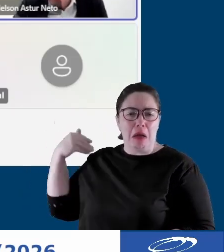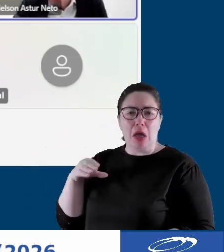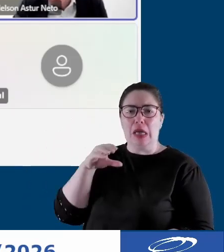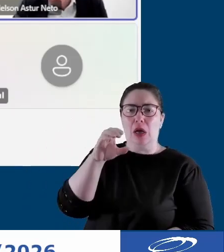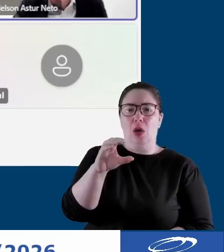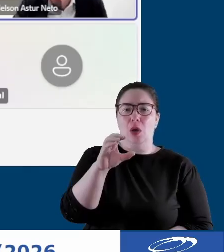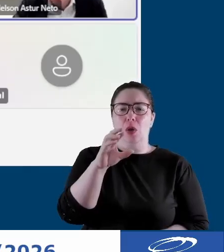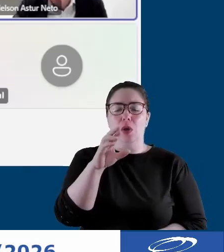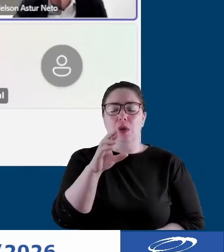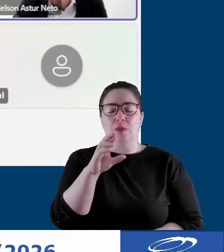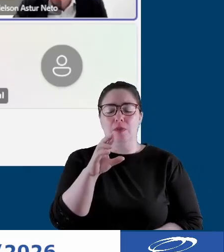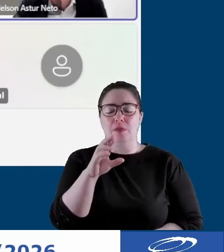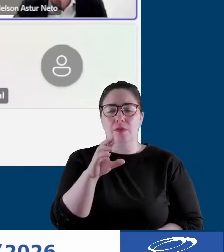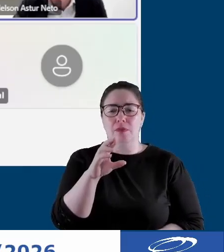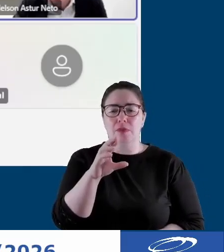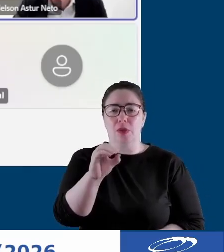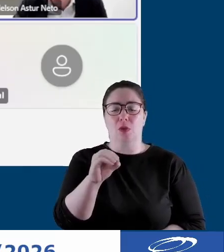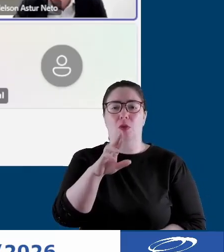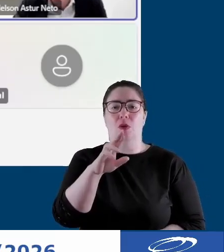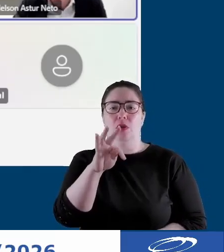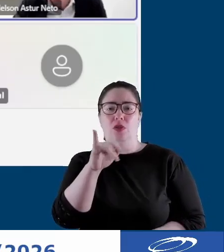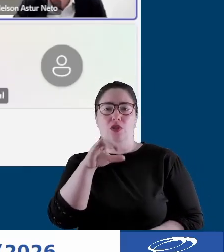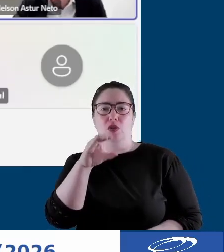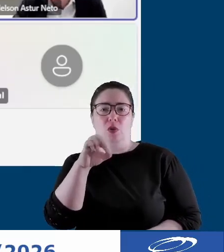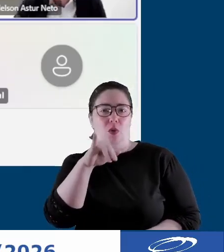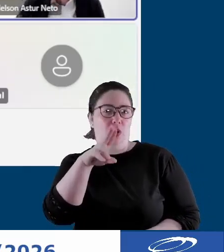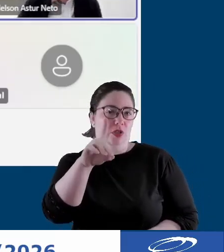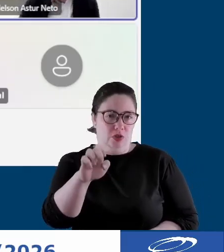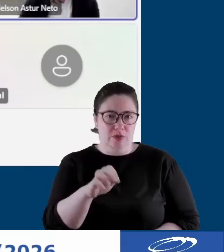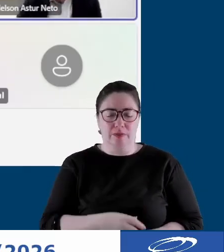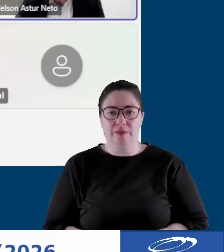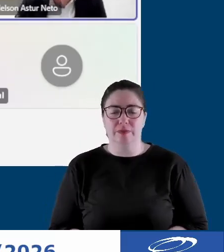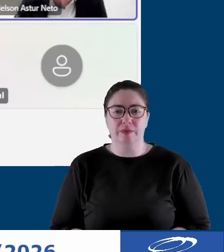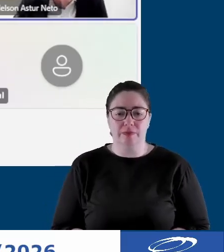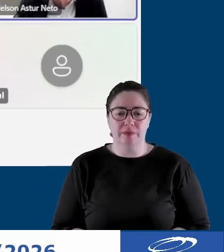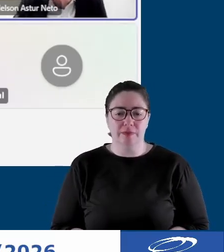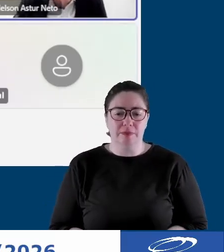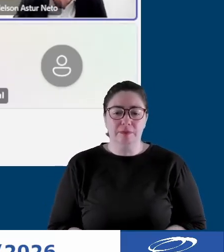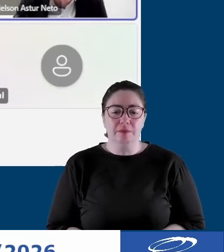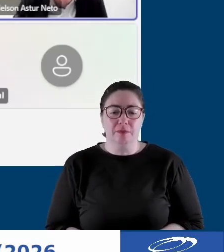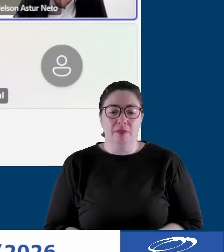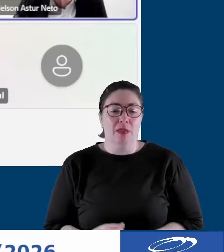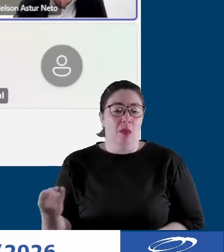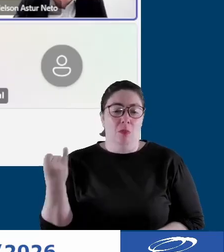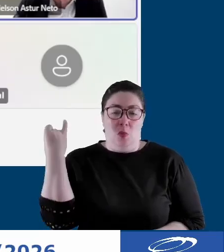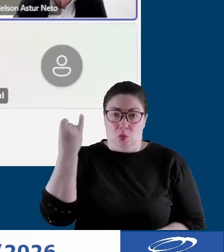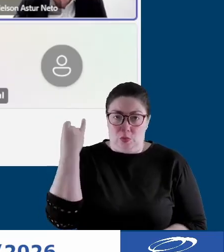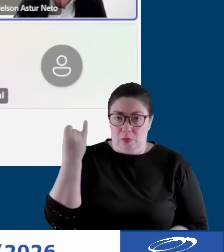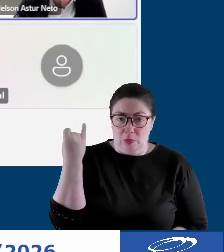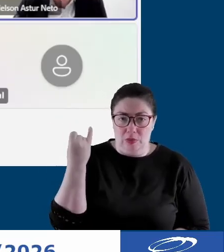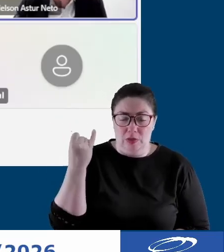ele é um fator de risco, tá? Tanto para infecção superficial quanto profunda, e quando